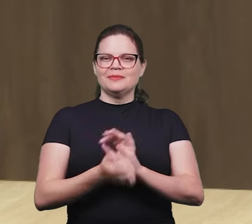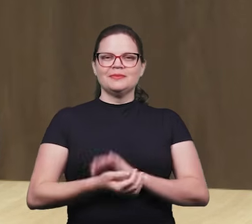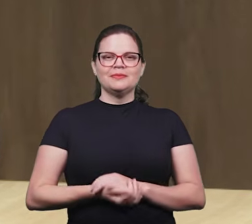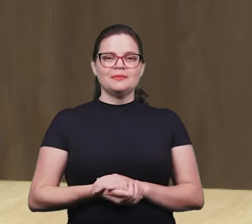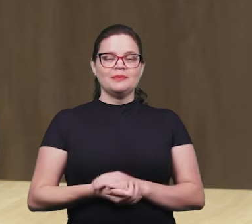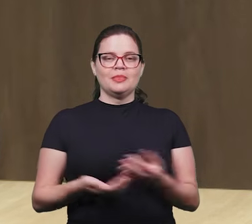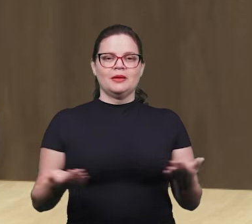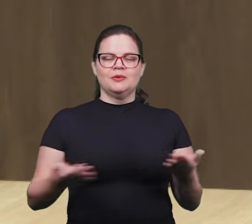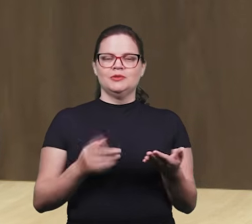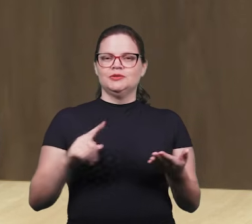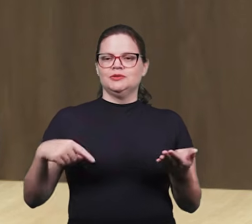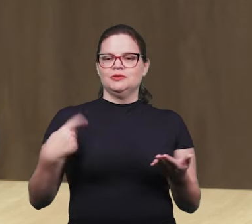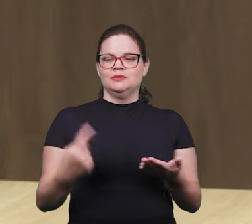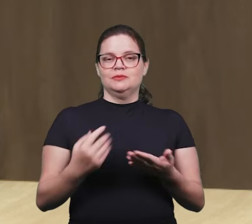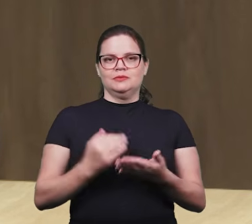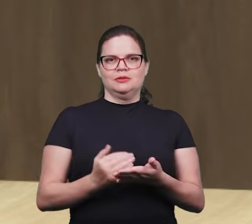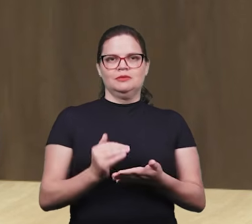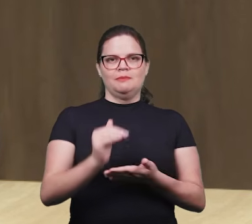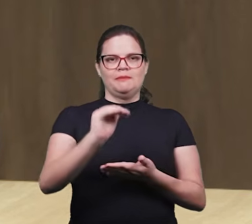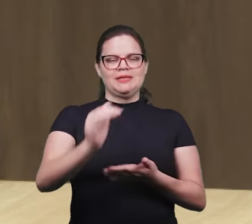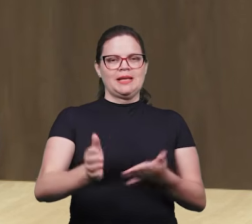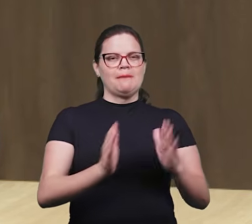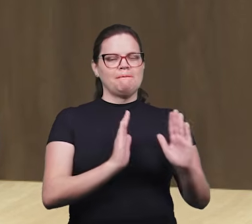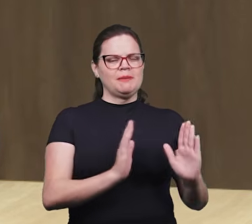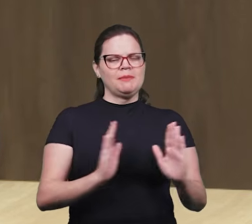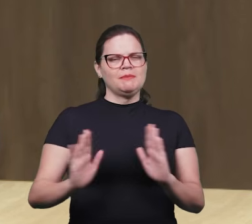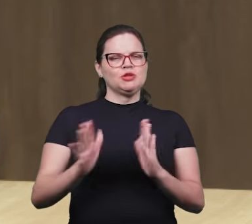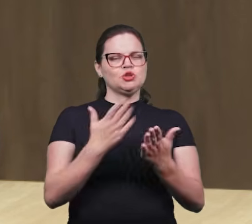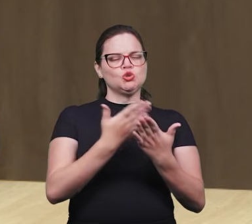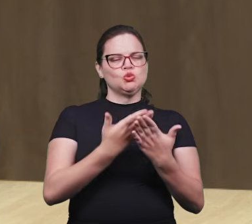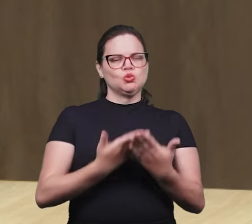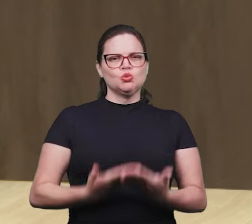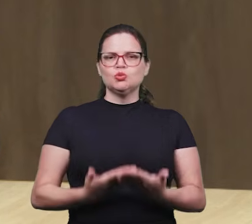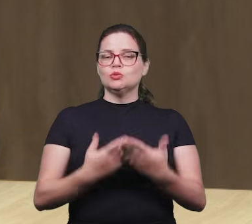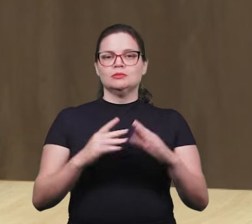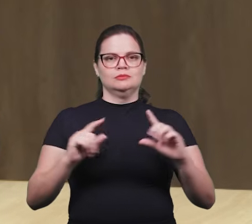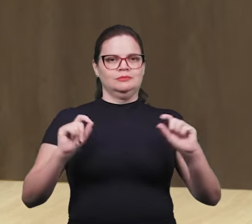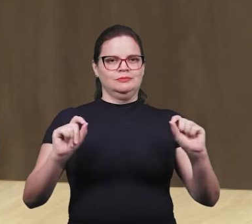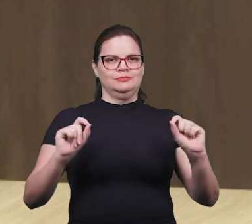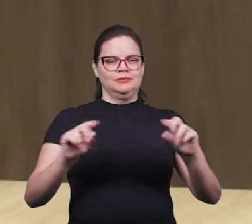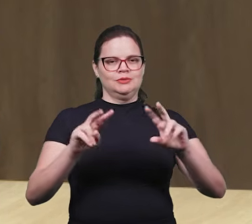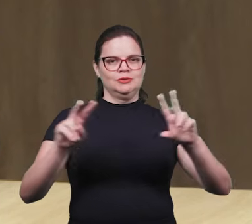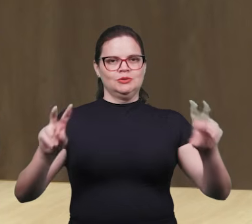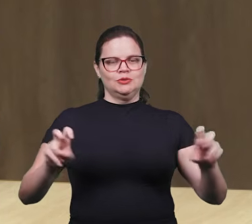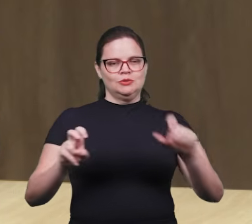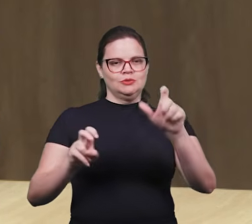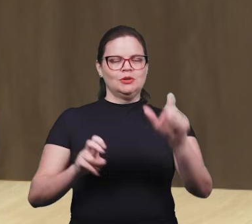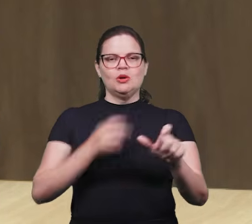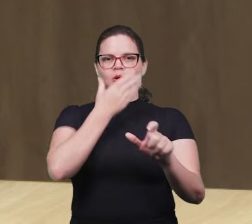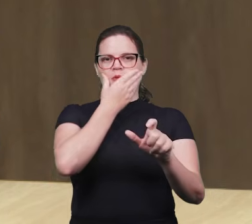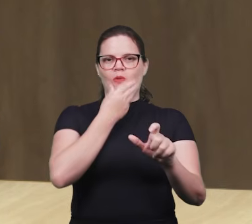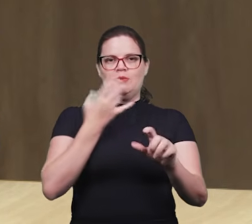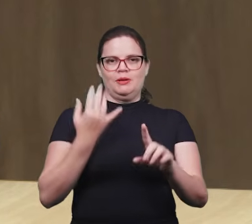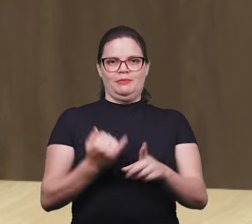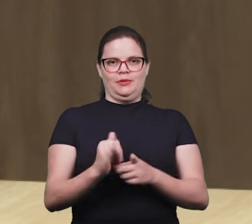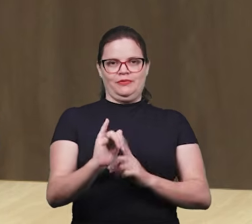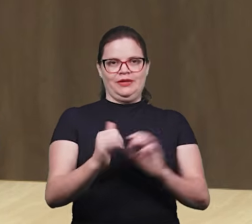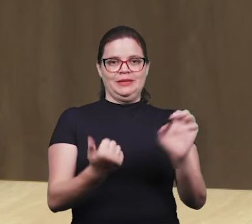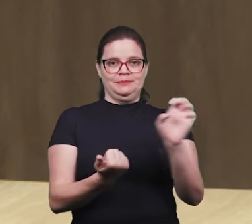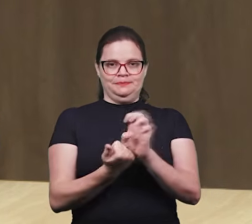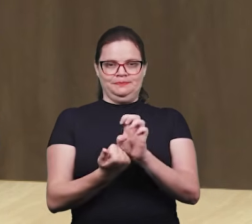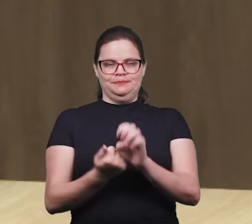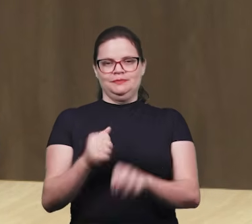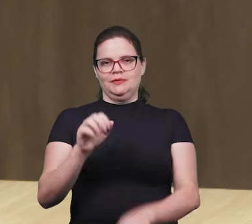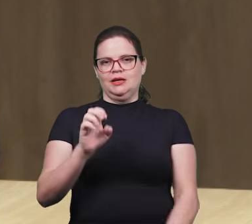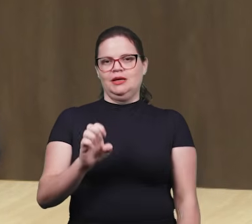nós vamos dar início a uma série onde estudaremos sobre o profeta Eliseu. E